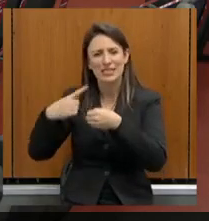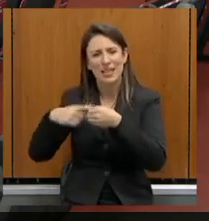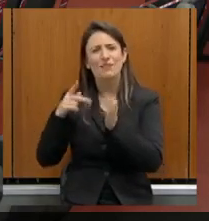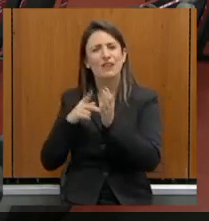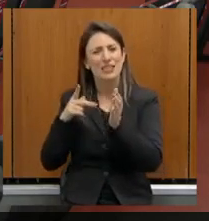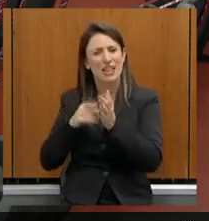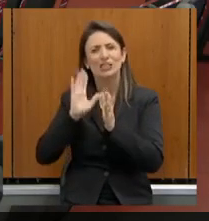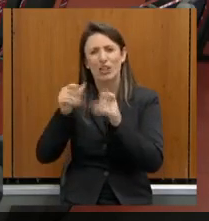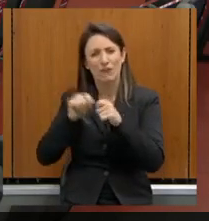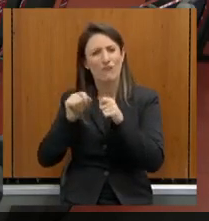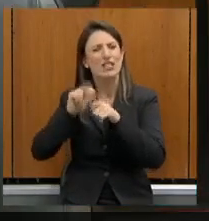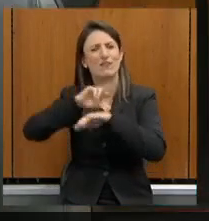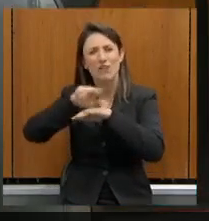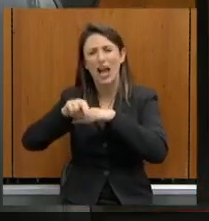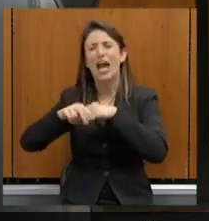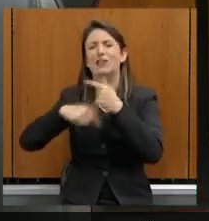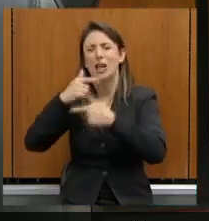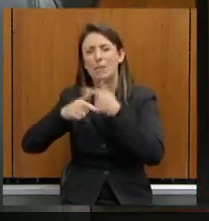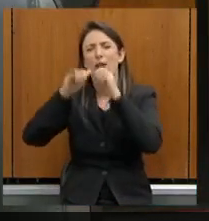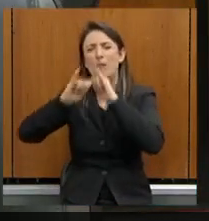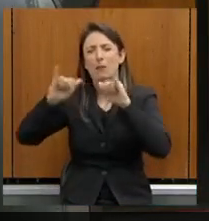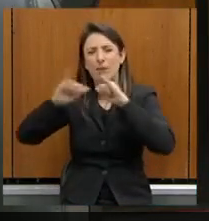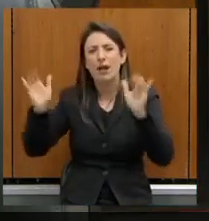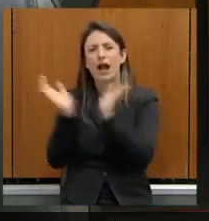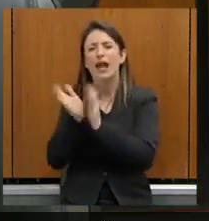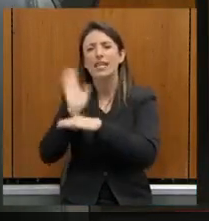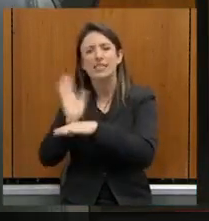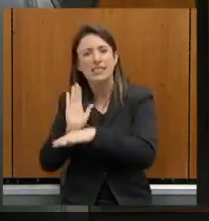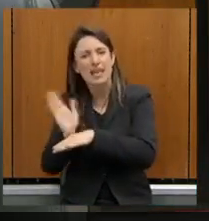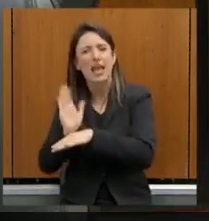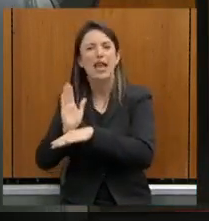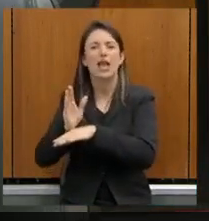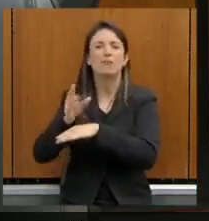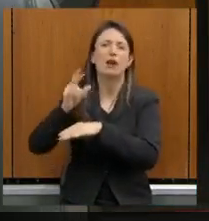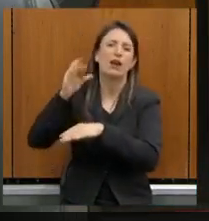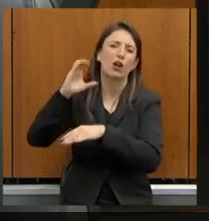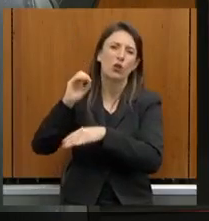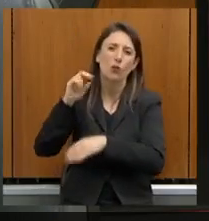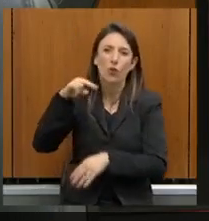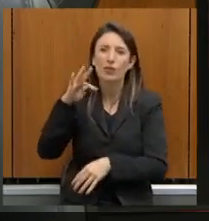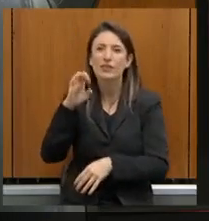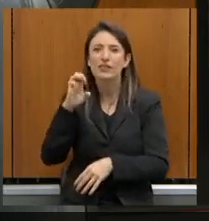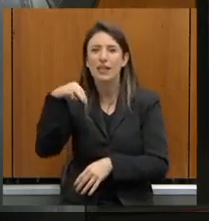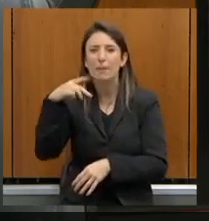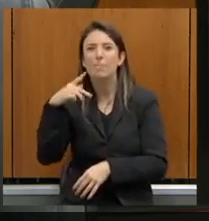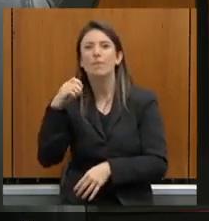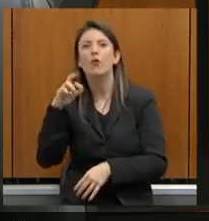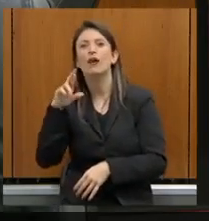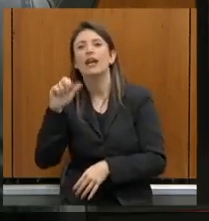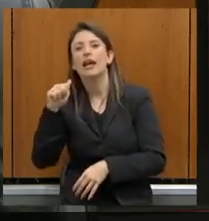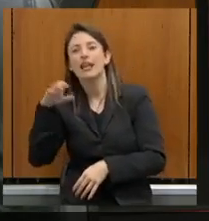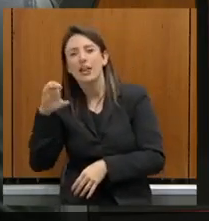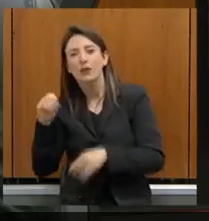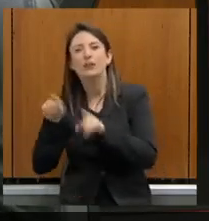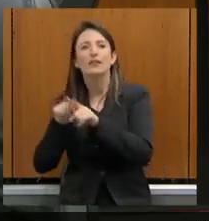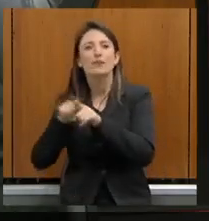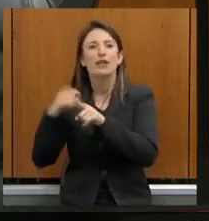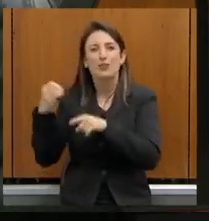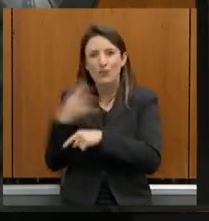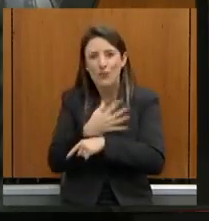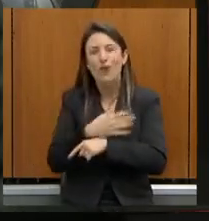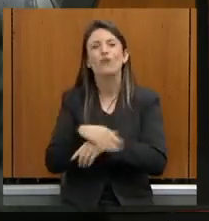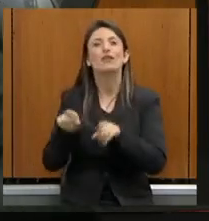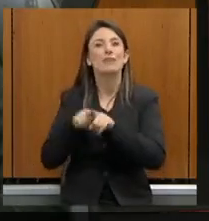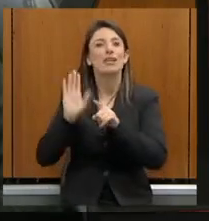do cinema novo, e agora importantíssimo na próxima efeméride dos 100 anos da Semana de Arte Moderna, como eu disse,